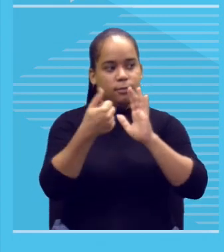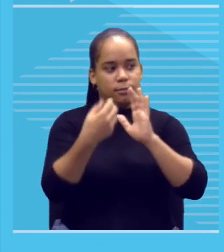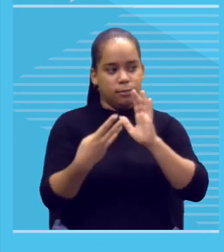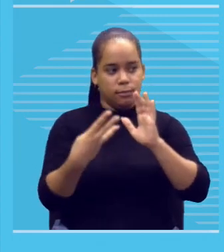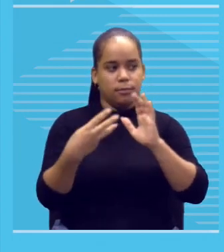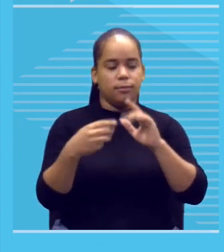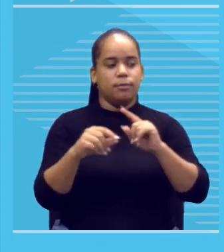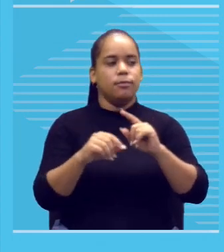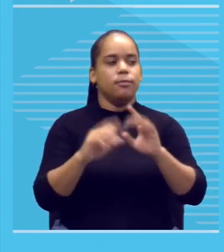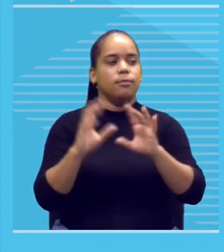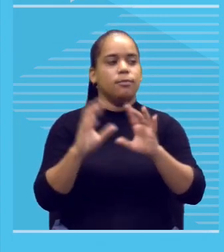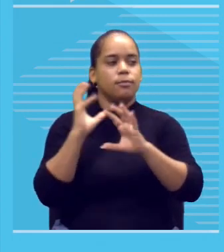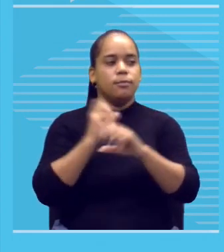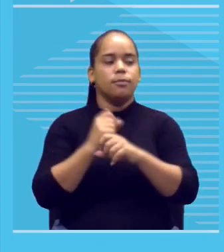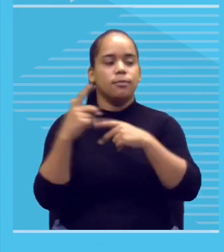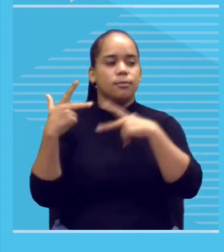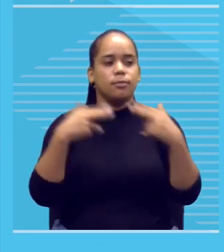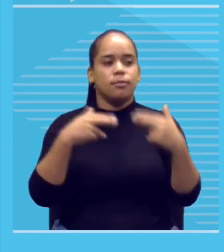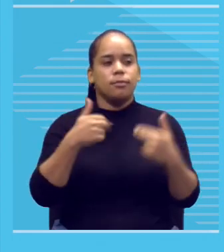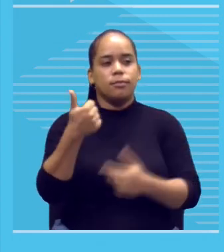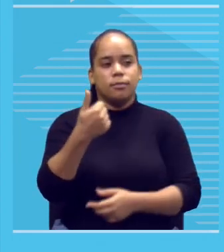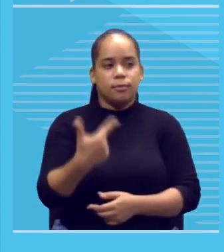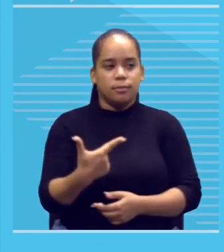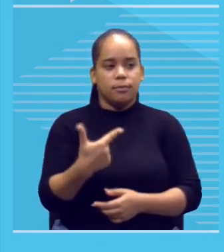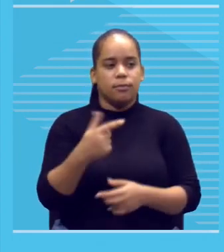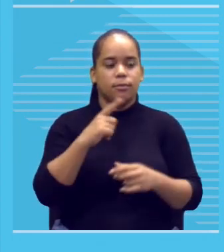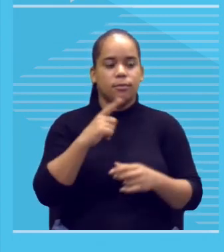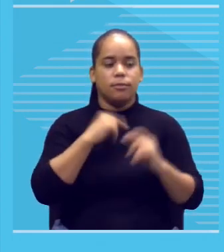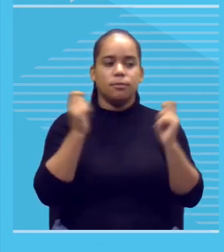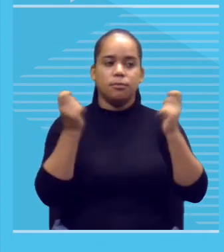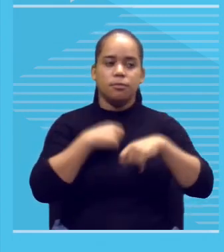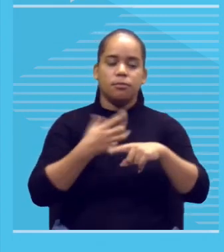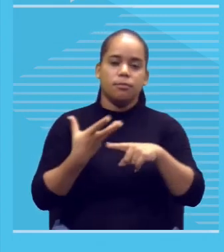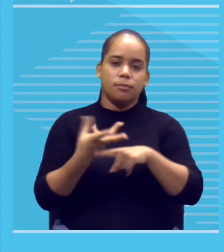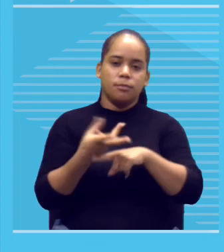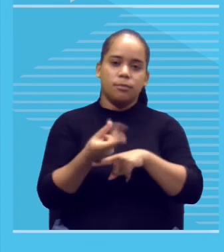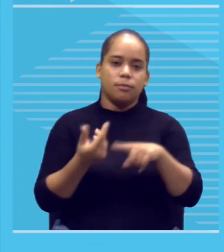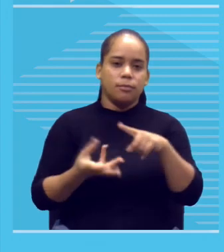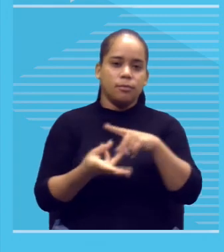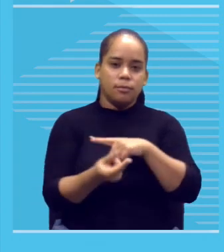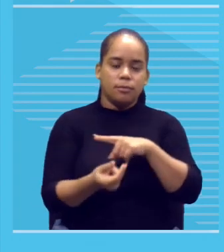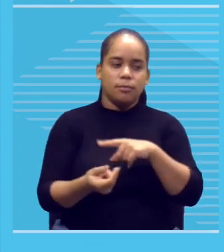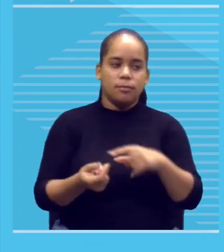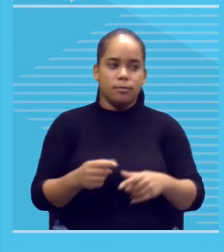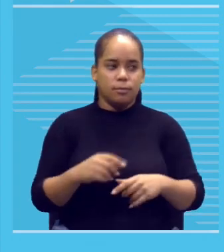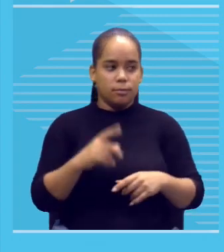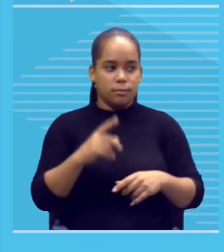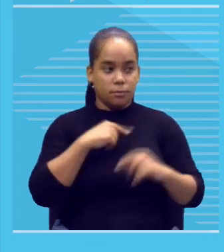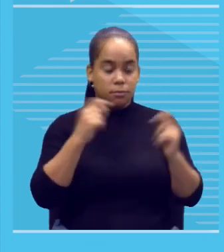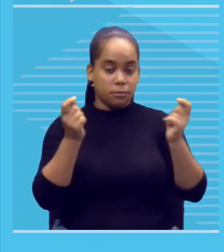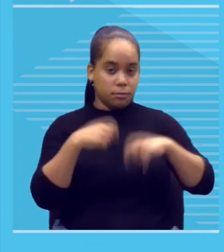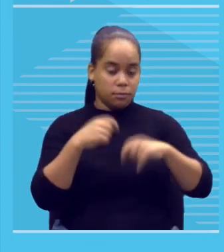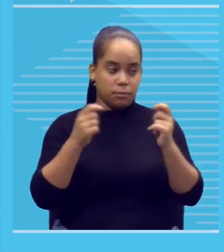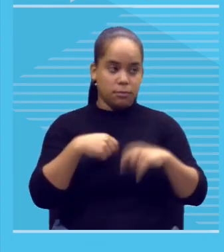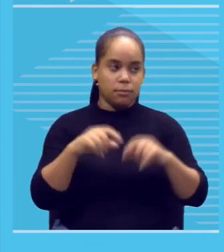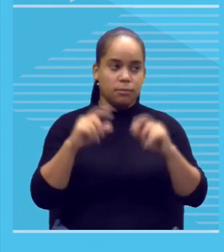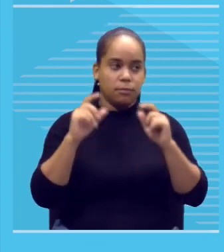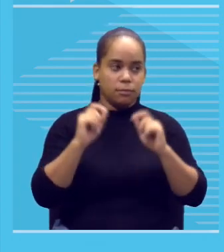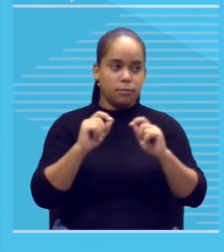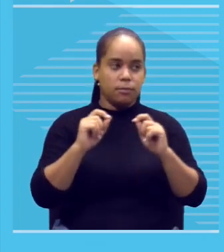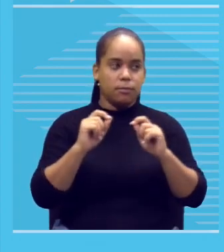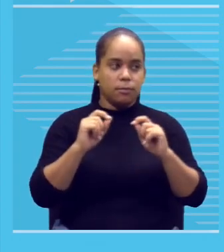eu posso escrever uma expressão algébrica para isso né olha só ele